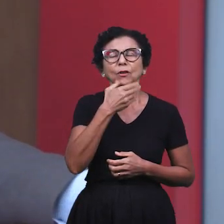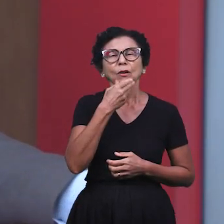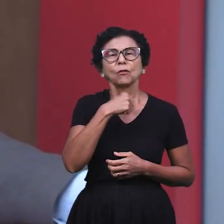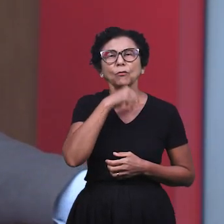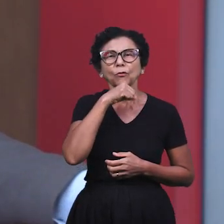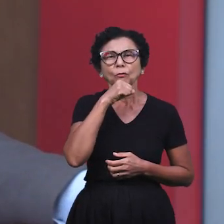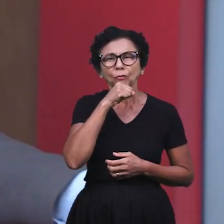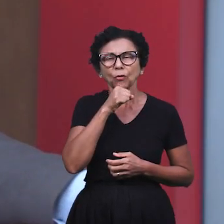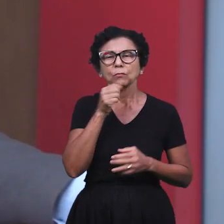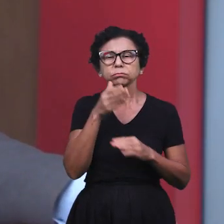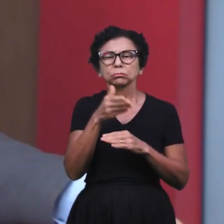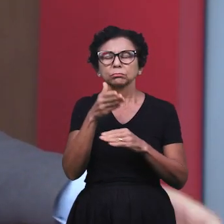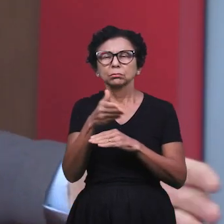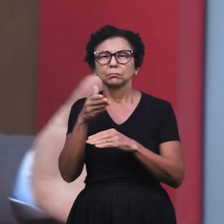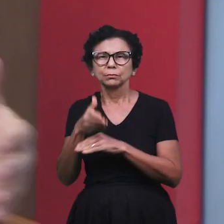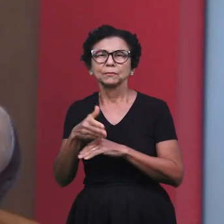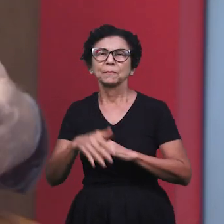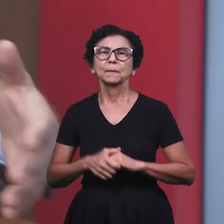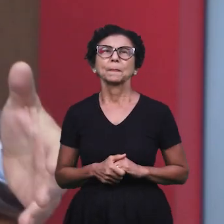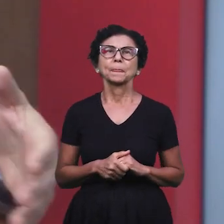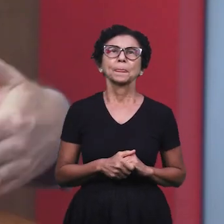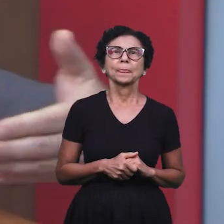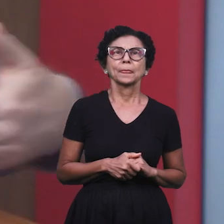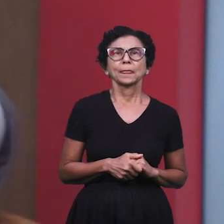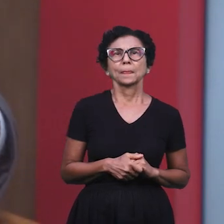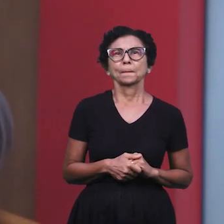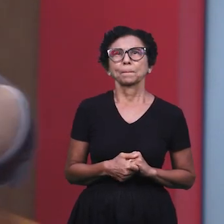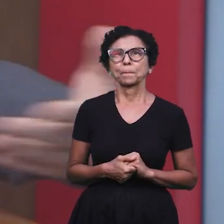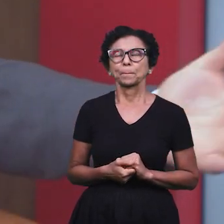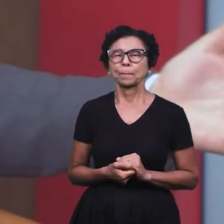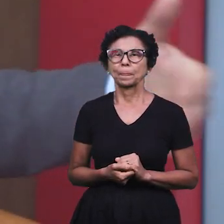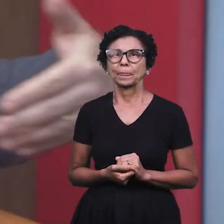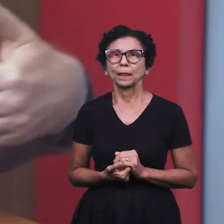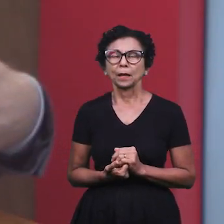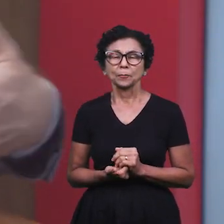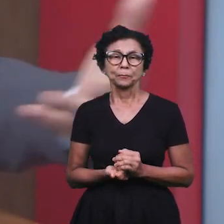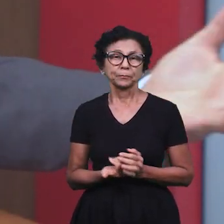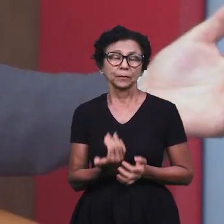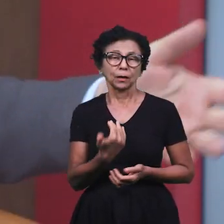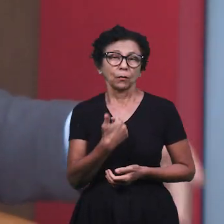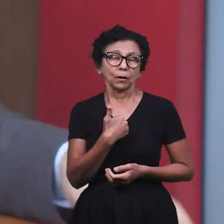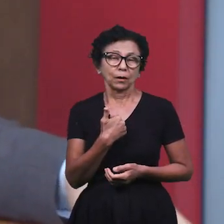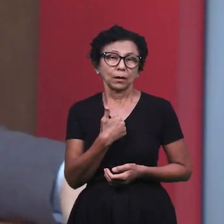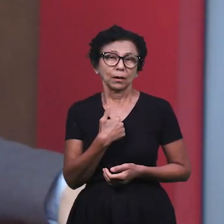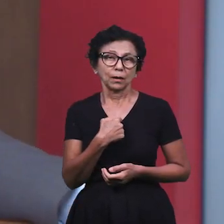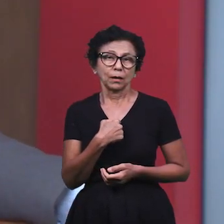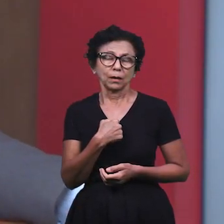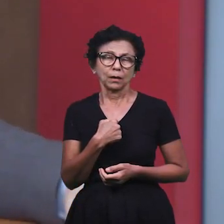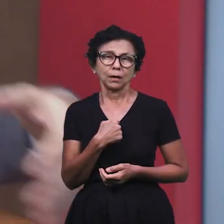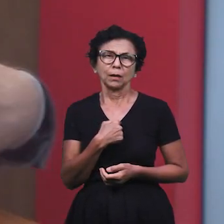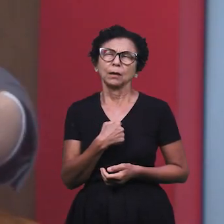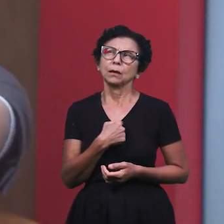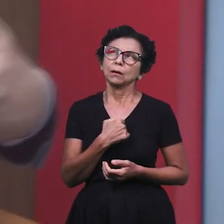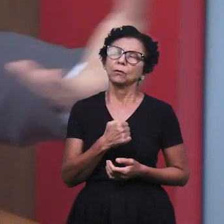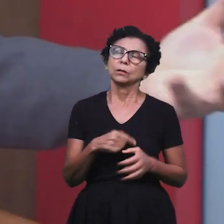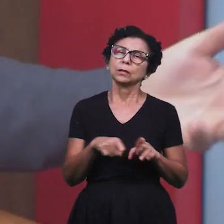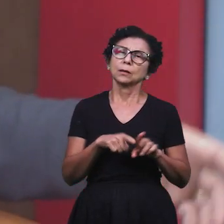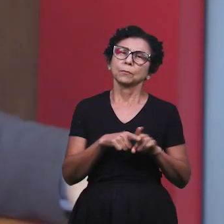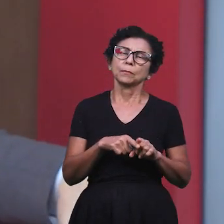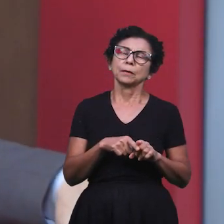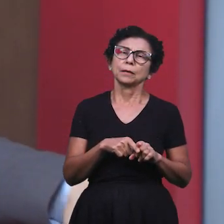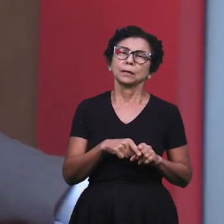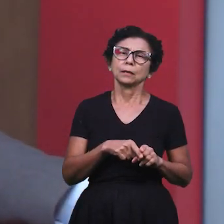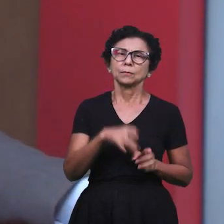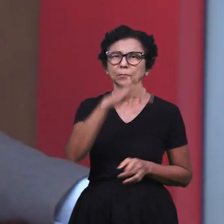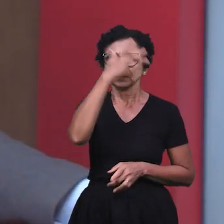constante. Então, eu digo por mim e por colegas e pessoas da minha geração que